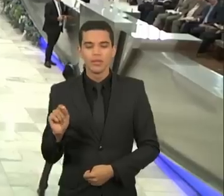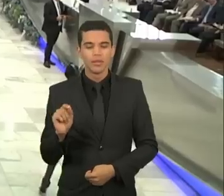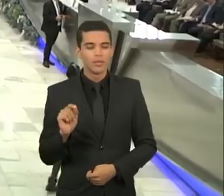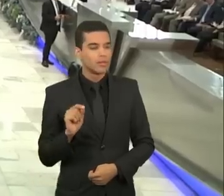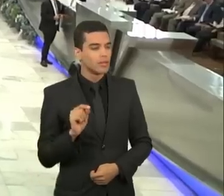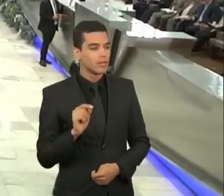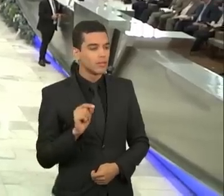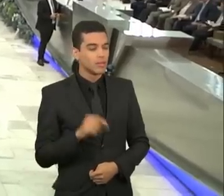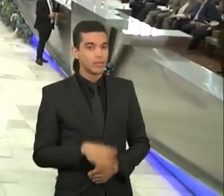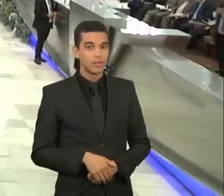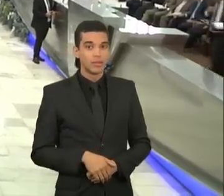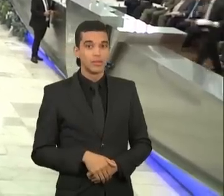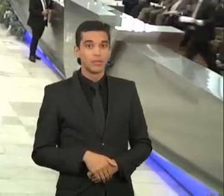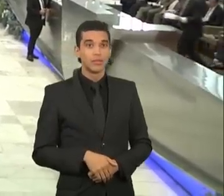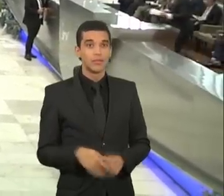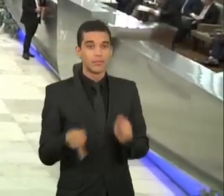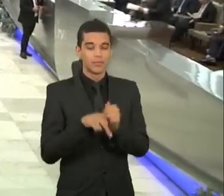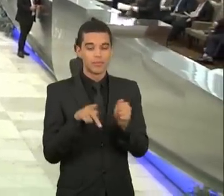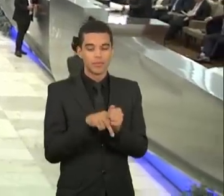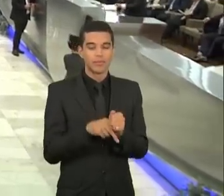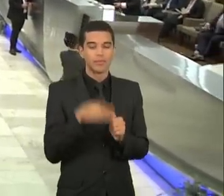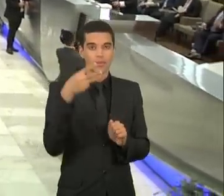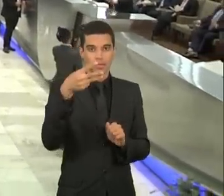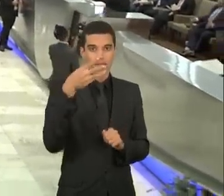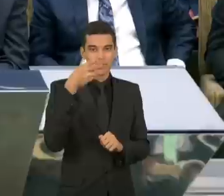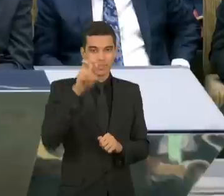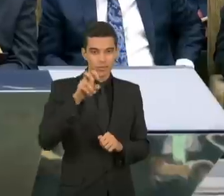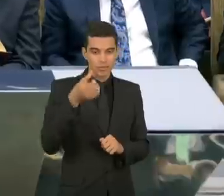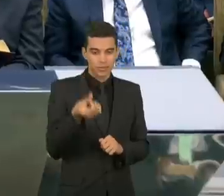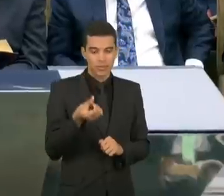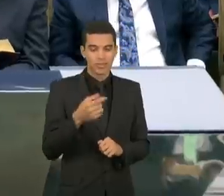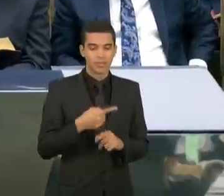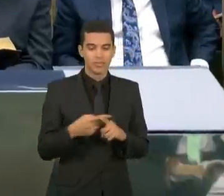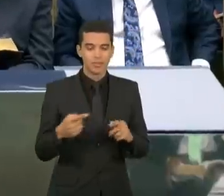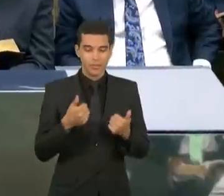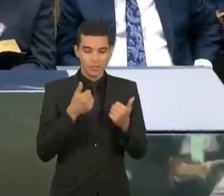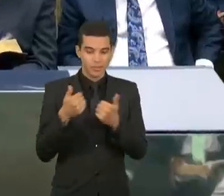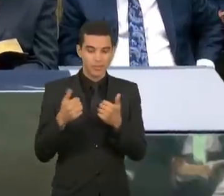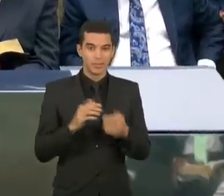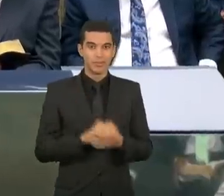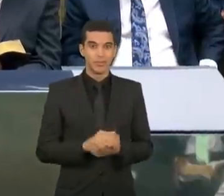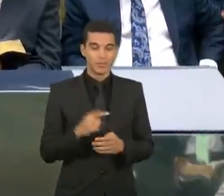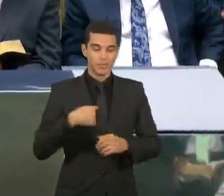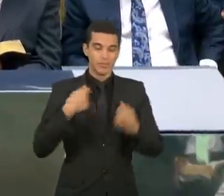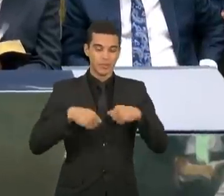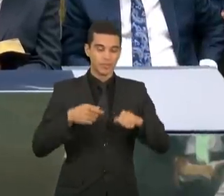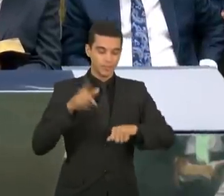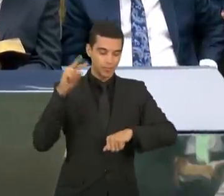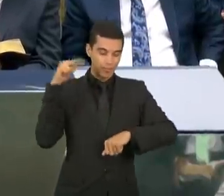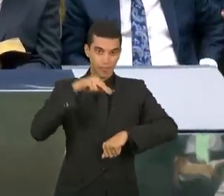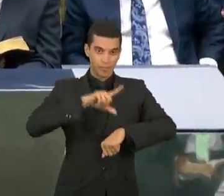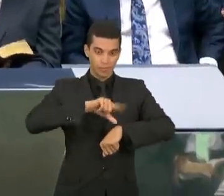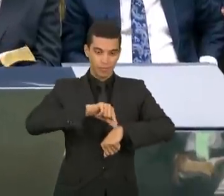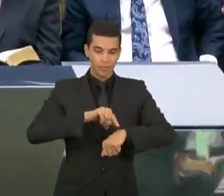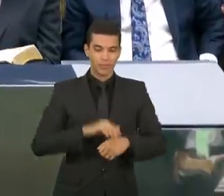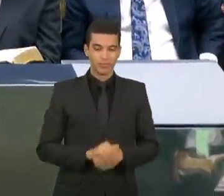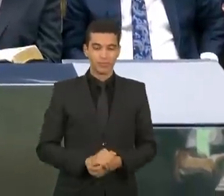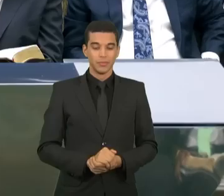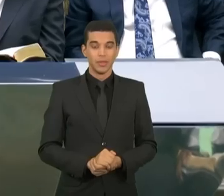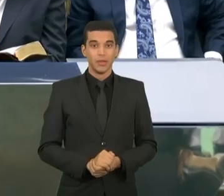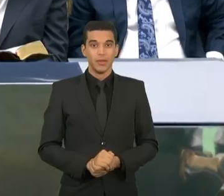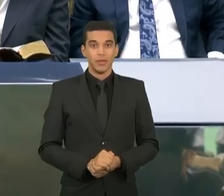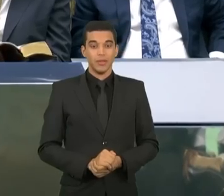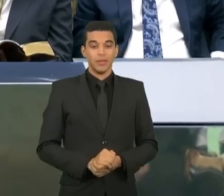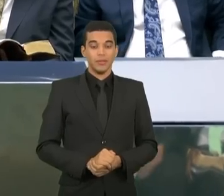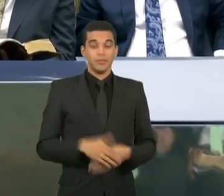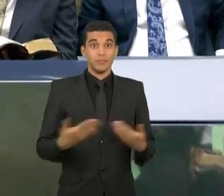3, 5 e 6 de 2 Pedro. Eu não posso me perder daqui, porque senão eu vou sair do horário. Escute, 3, 5 e 6. E